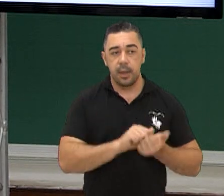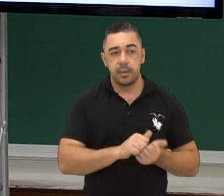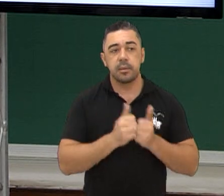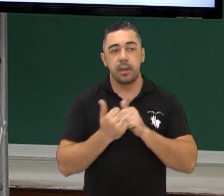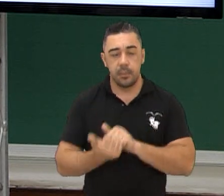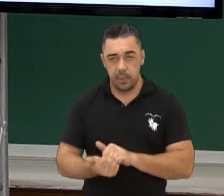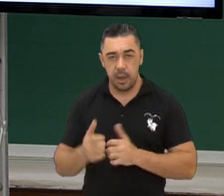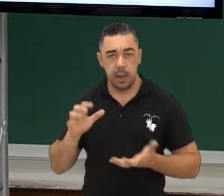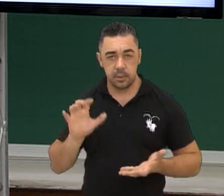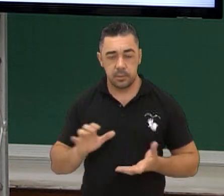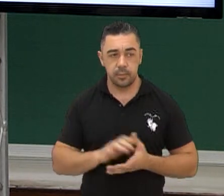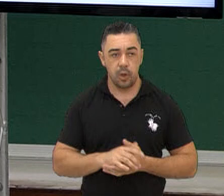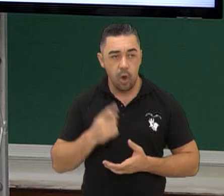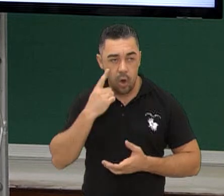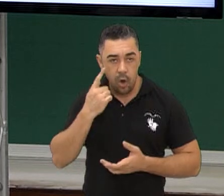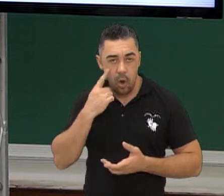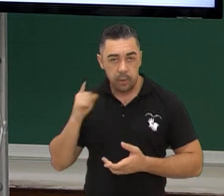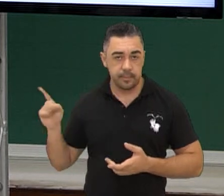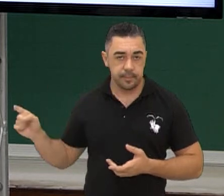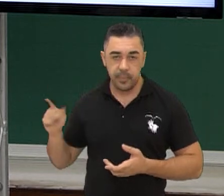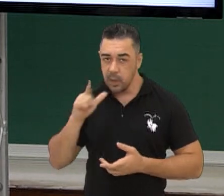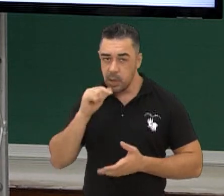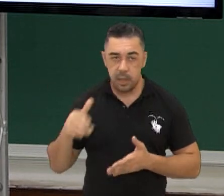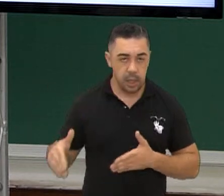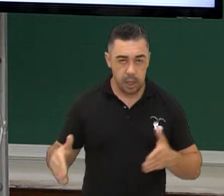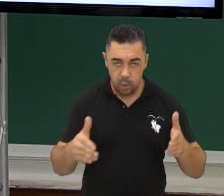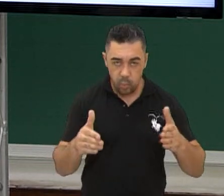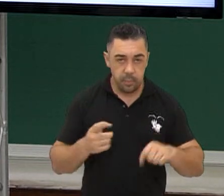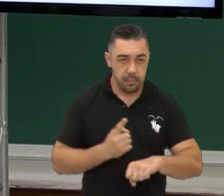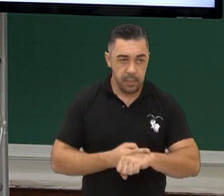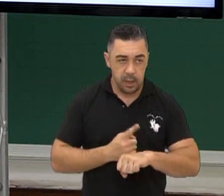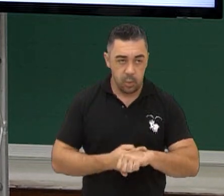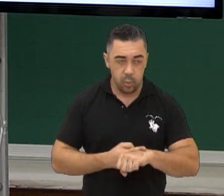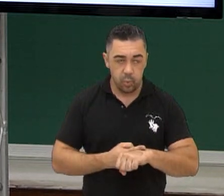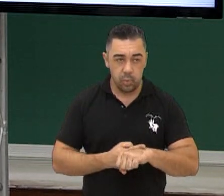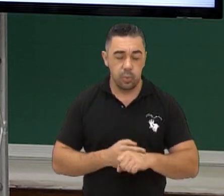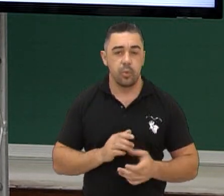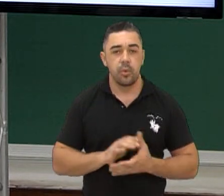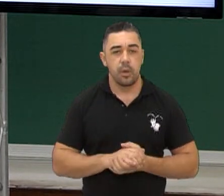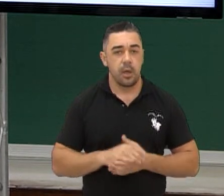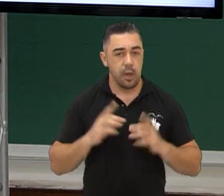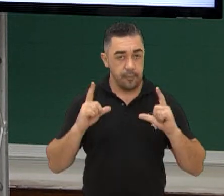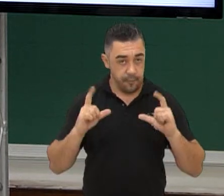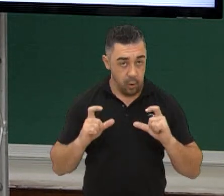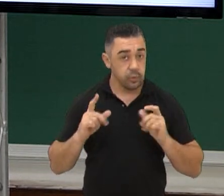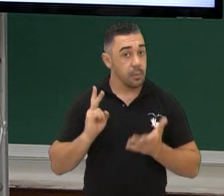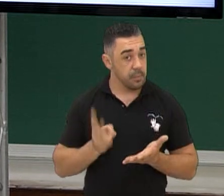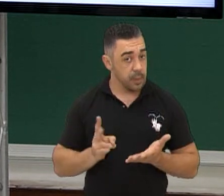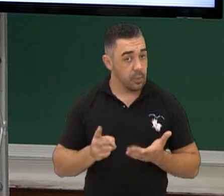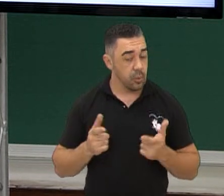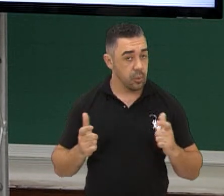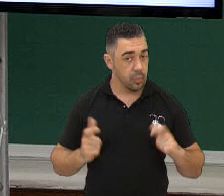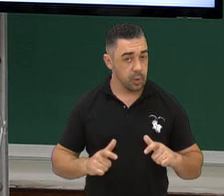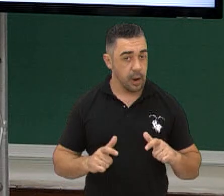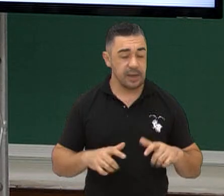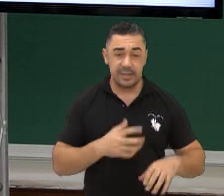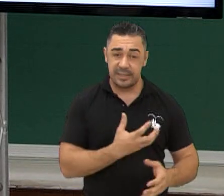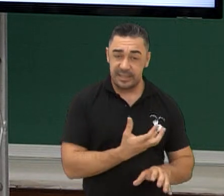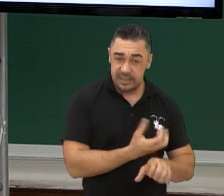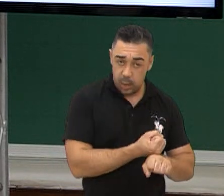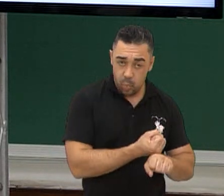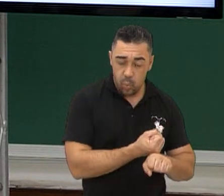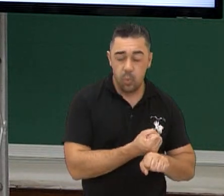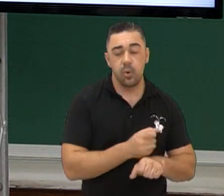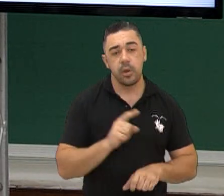a essas condições. E olha que legal, os rios temporários. Essa imagem é uma foto da mesma região, na época de seca e na